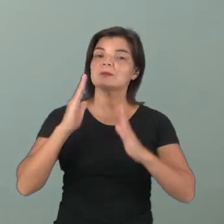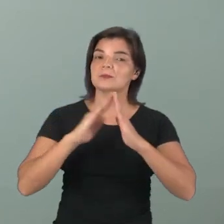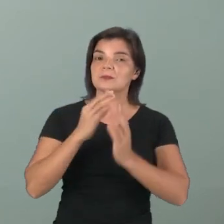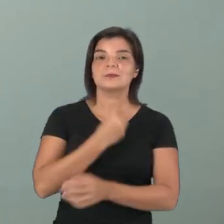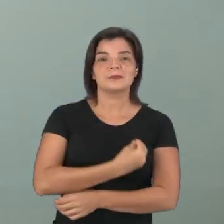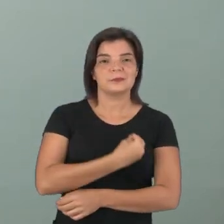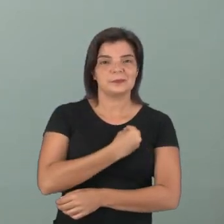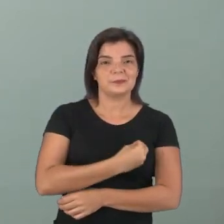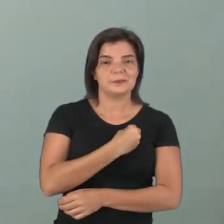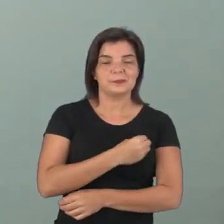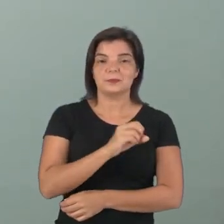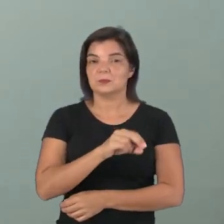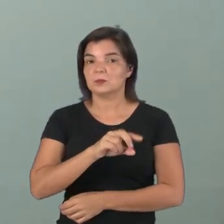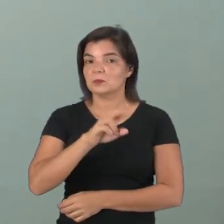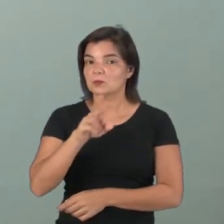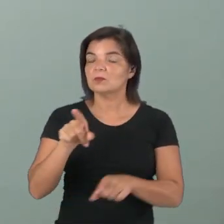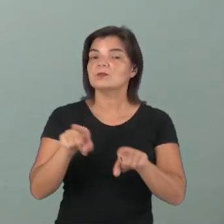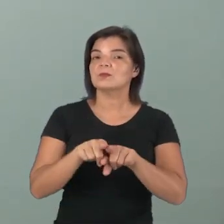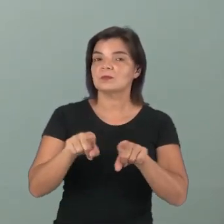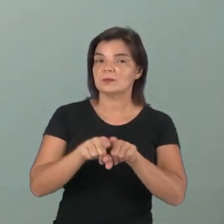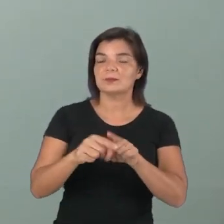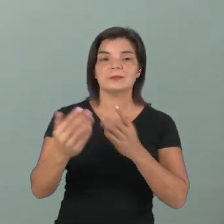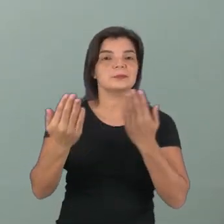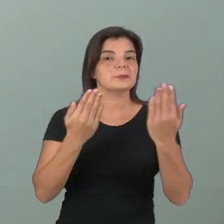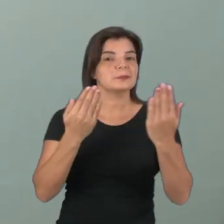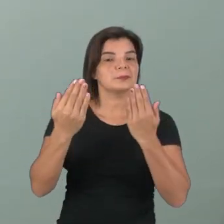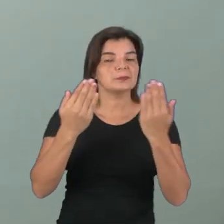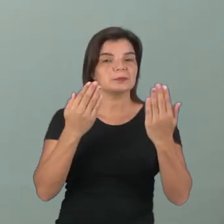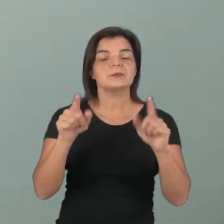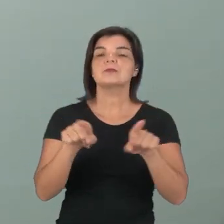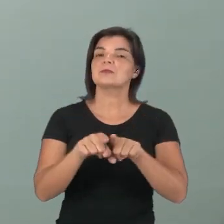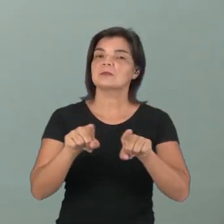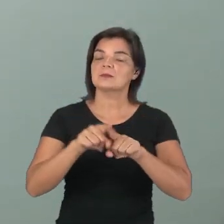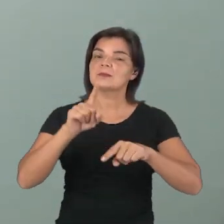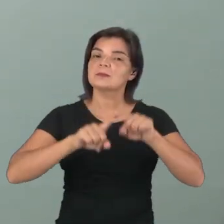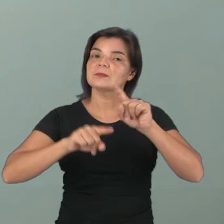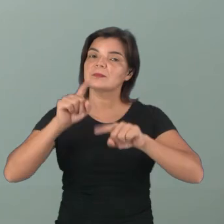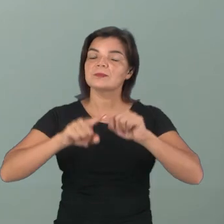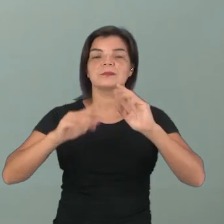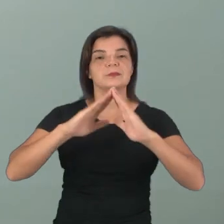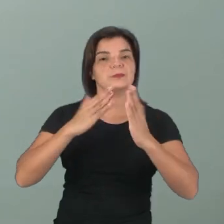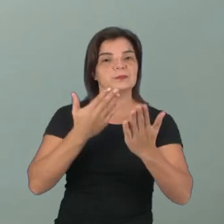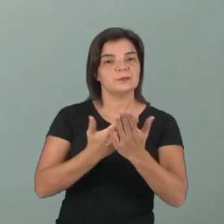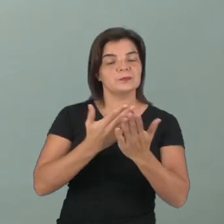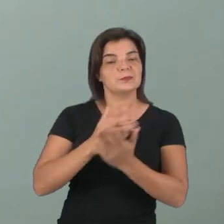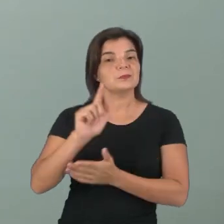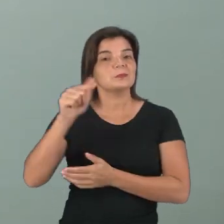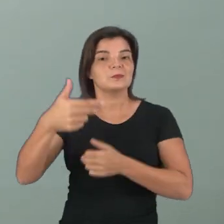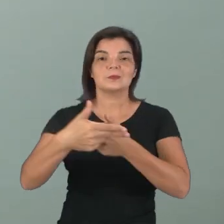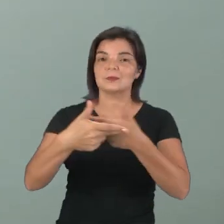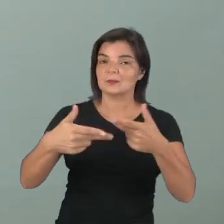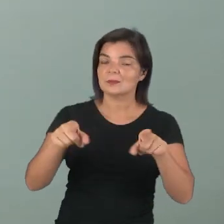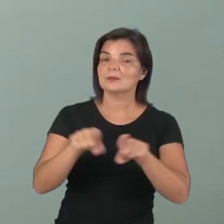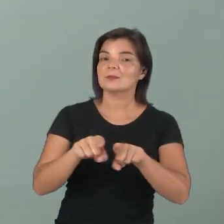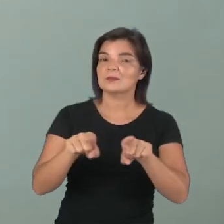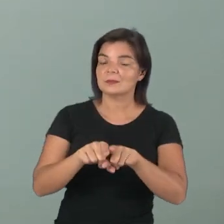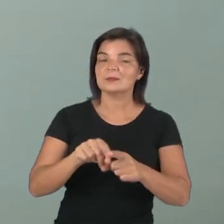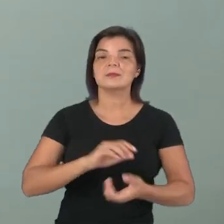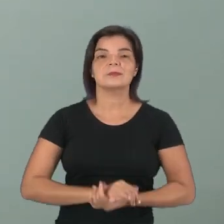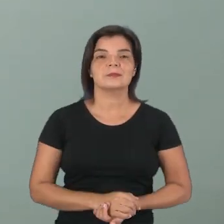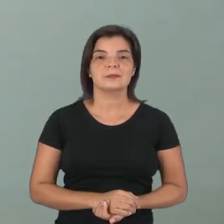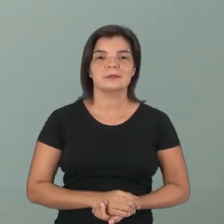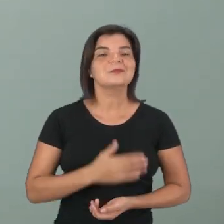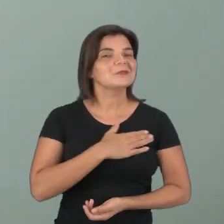com você. Ou você também pode comparar os seus materiais escolares ou outros objetos de sua